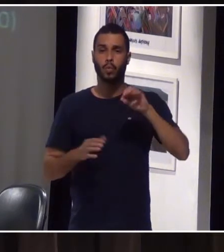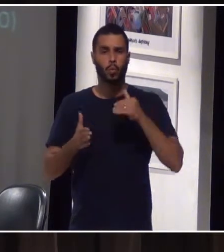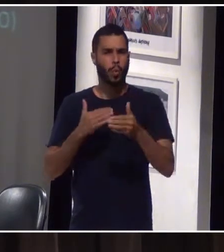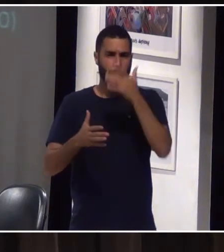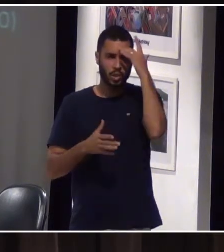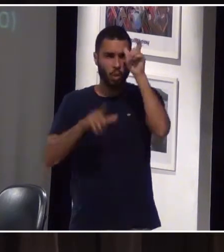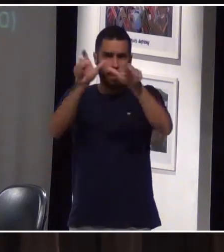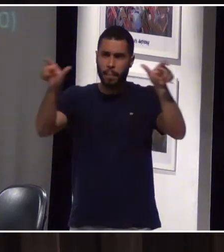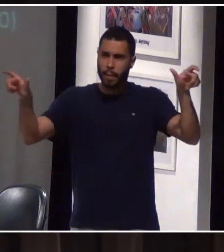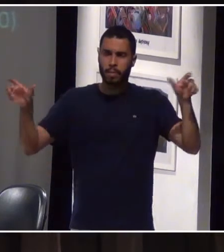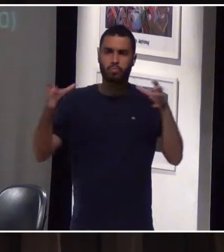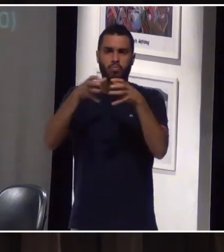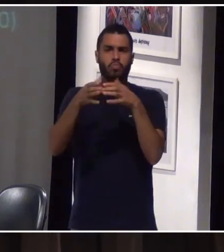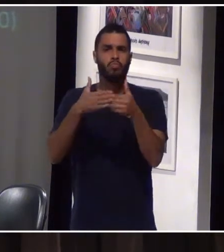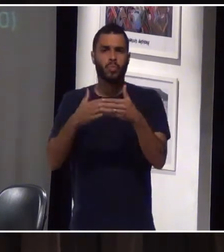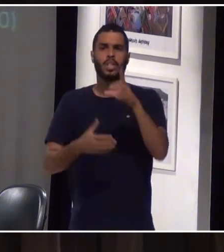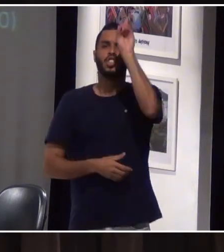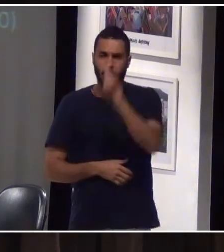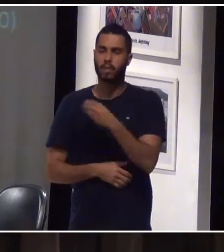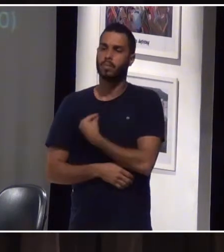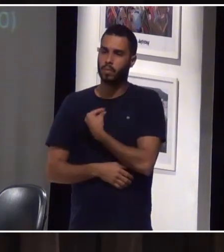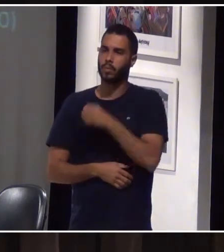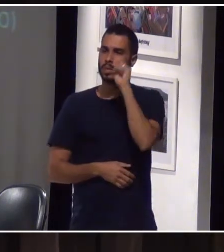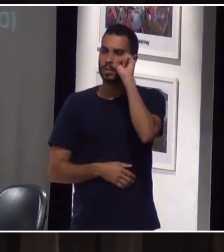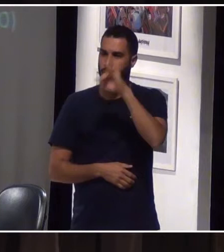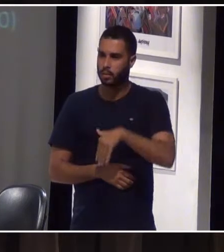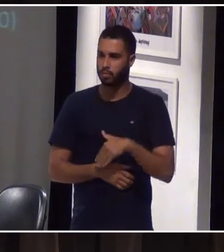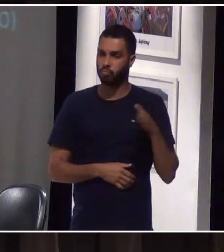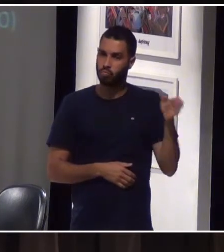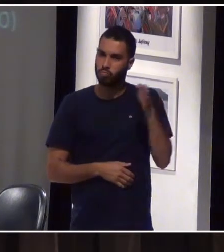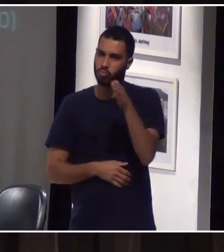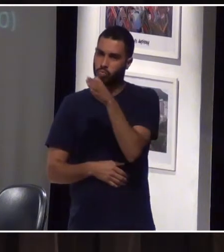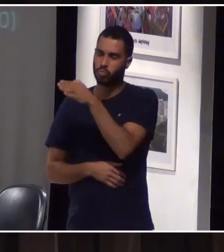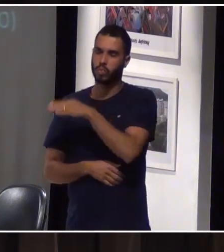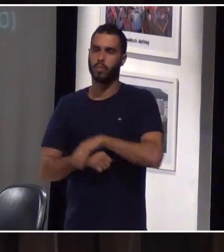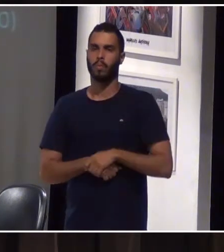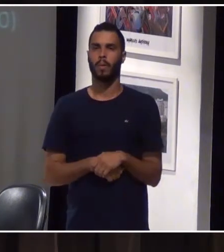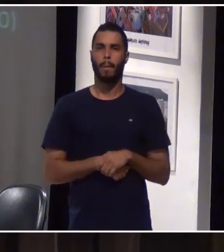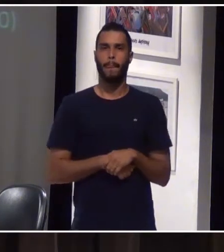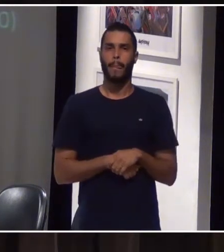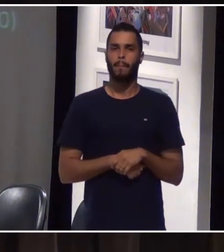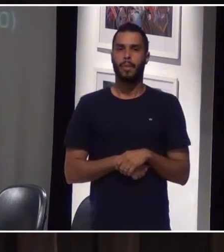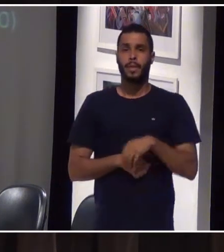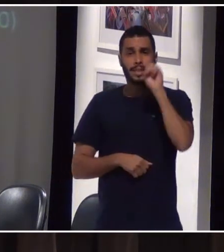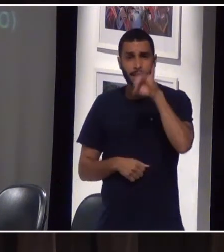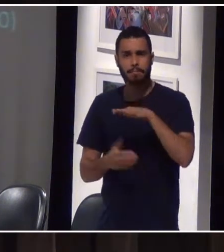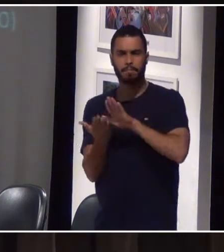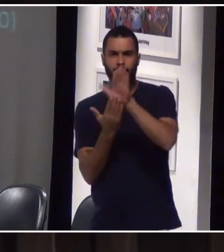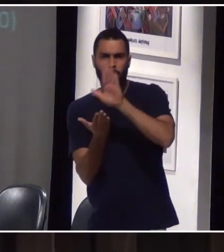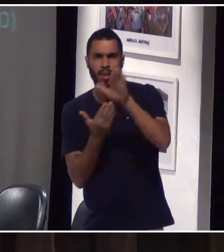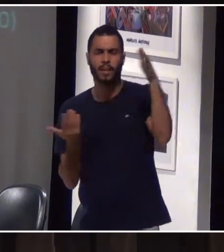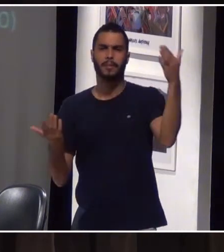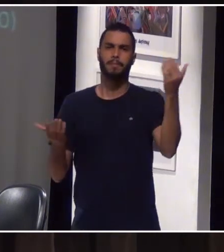escola, no trabalho e tal. Ao mesmo tempo, nós temos uma gama já de produções que mostram que a